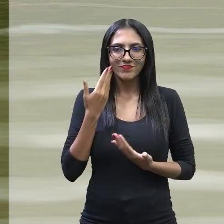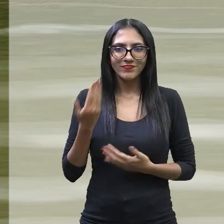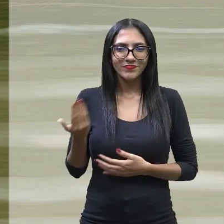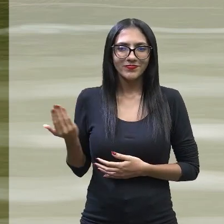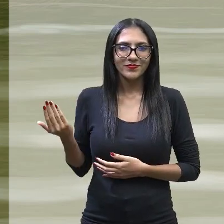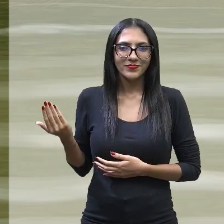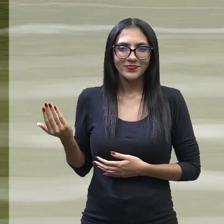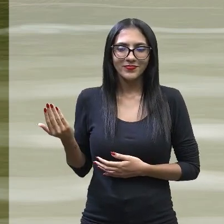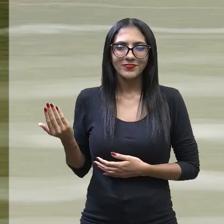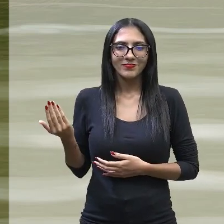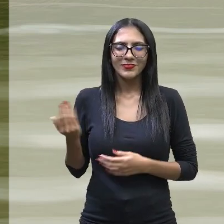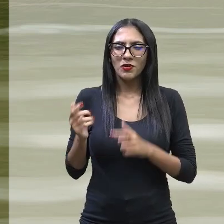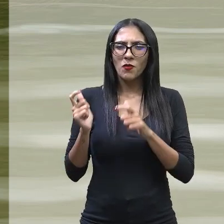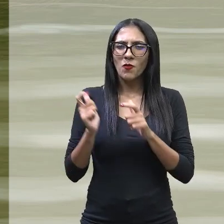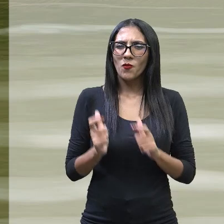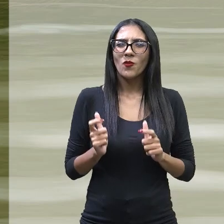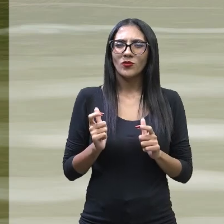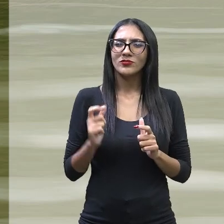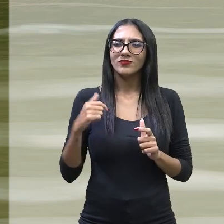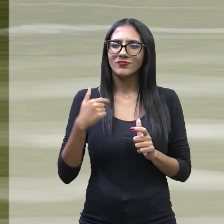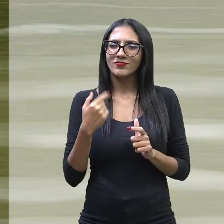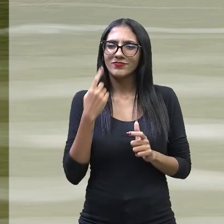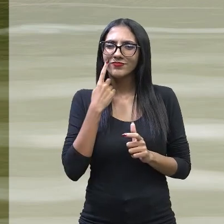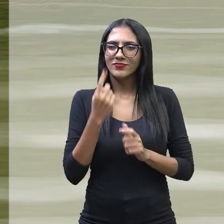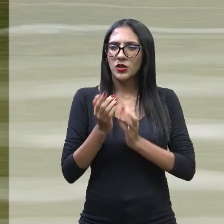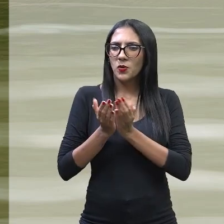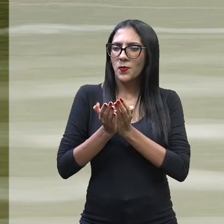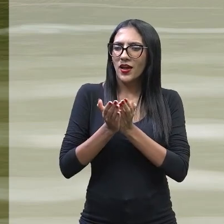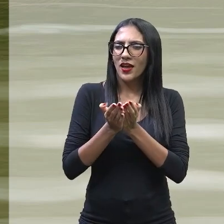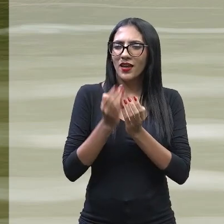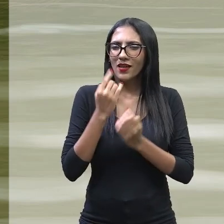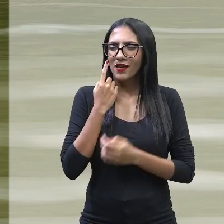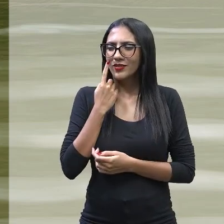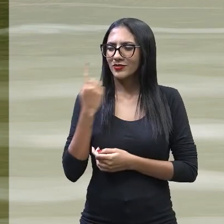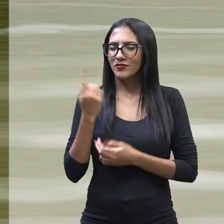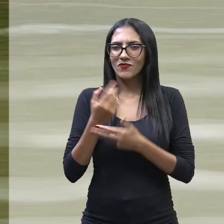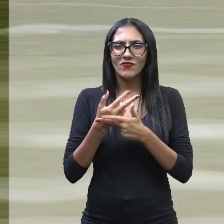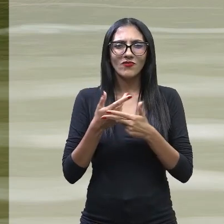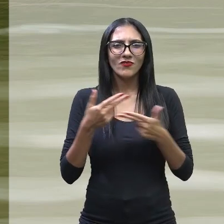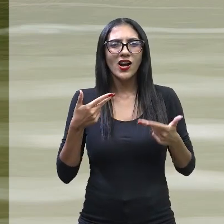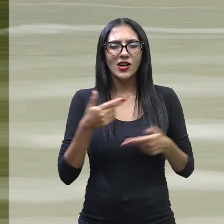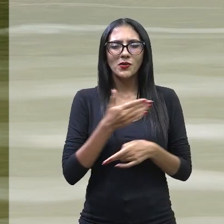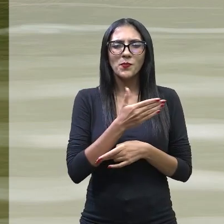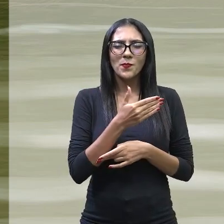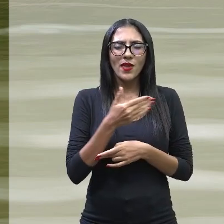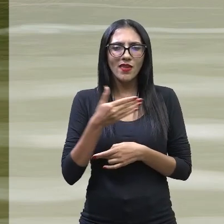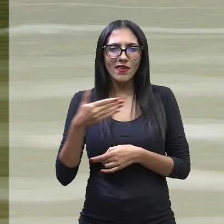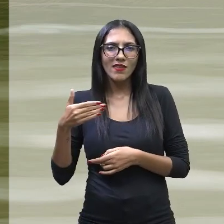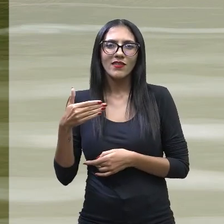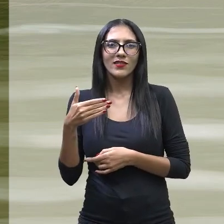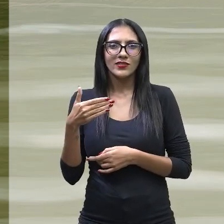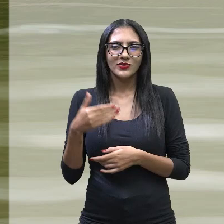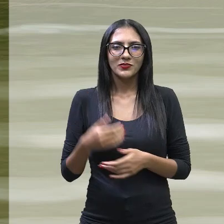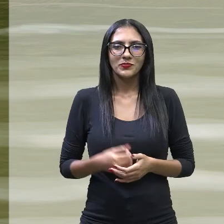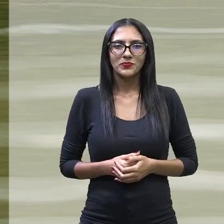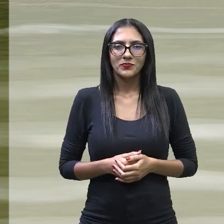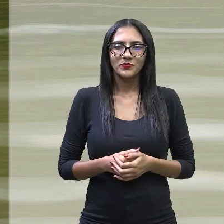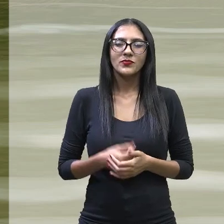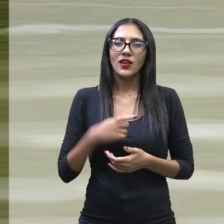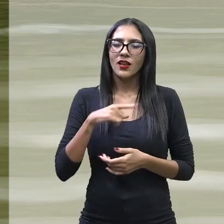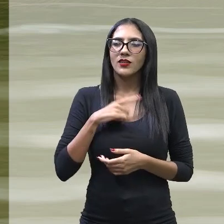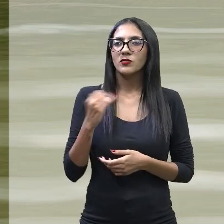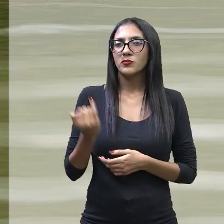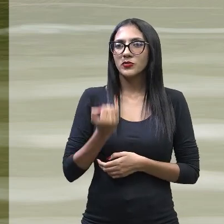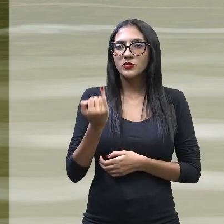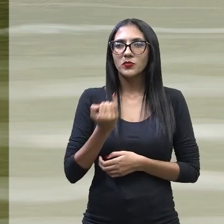só onde nós estamos agora, né? Um barquinho cheio de peixe. Já senti até o cheiro de um assando aí, professor. E o quão necessário é,